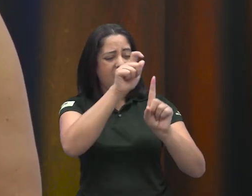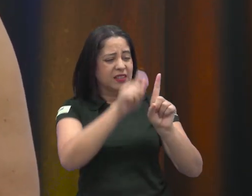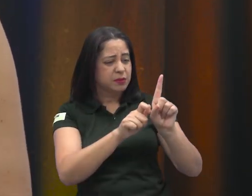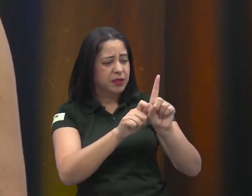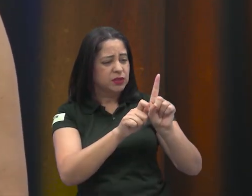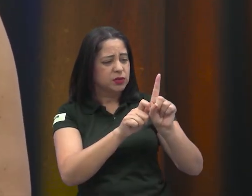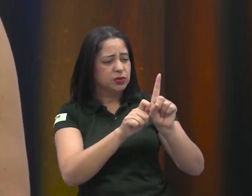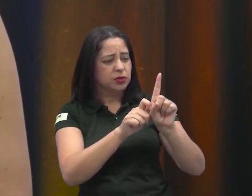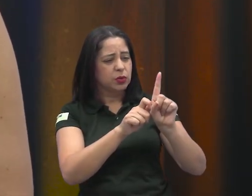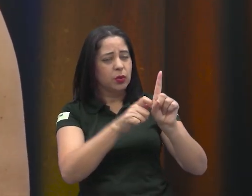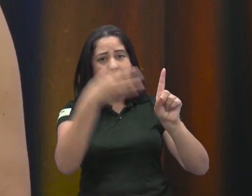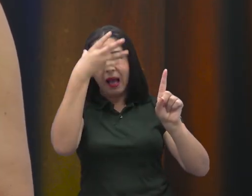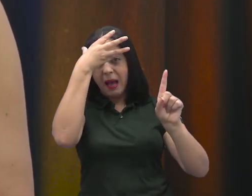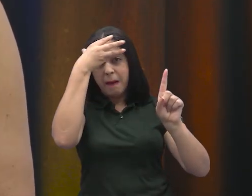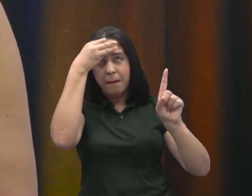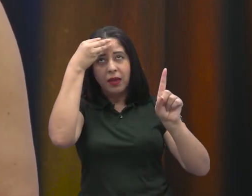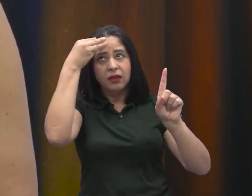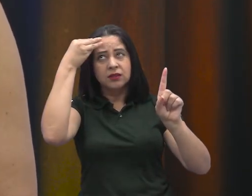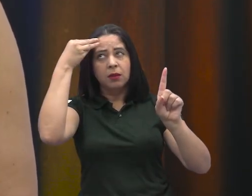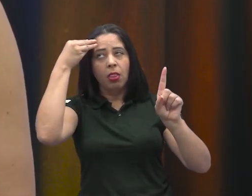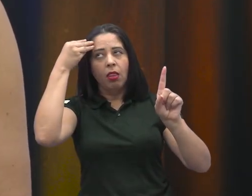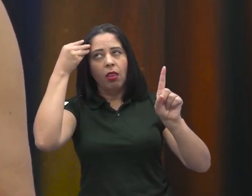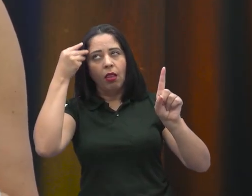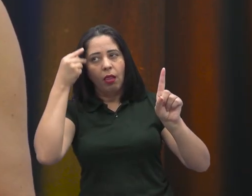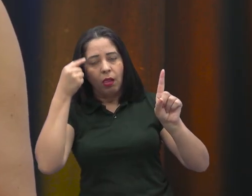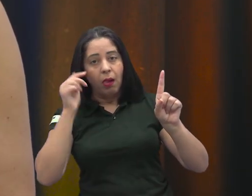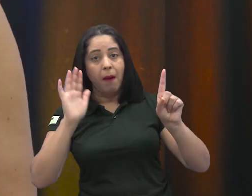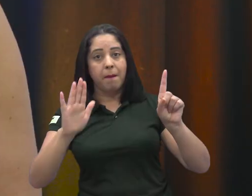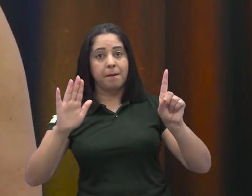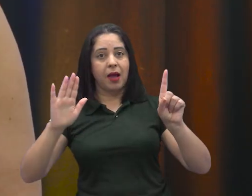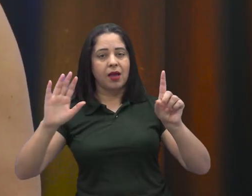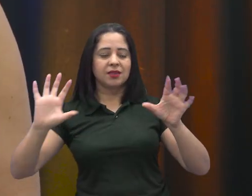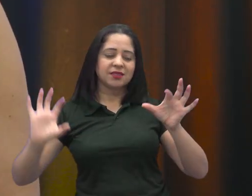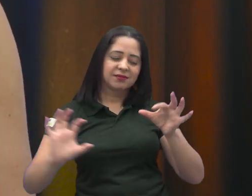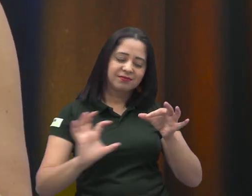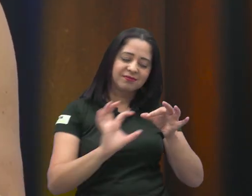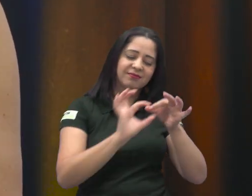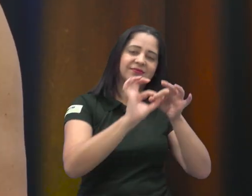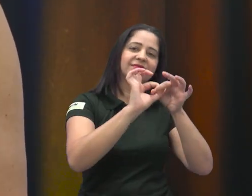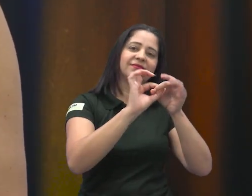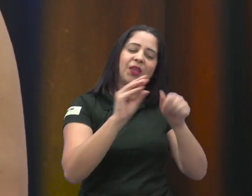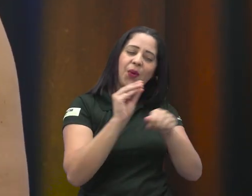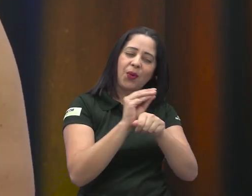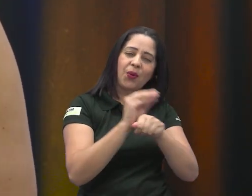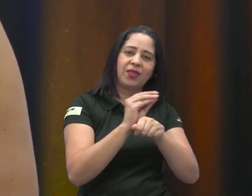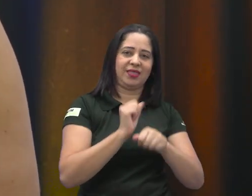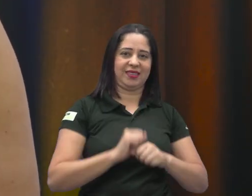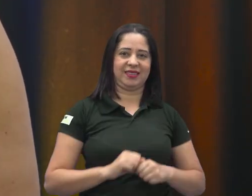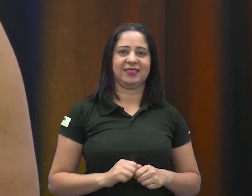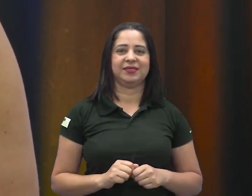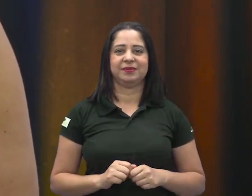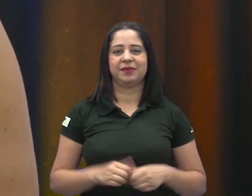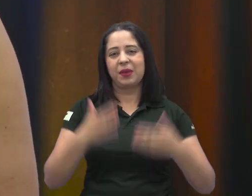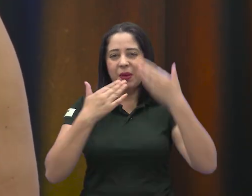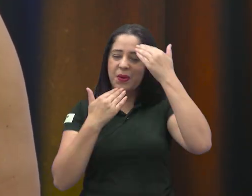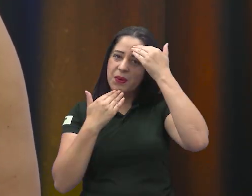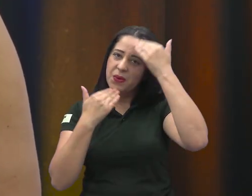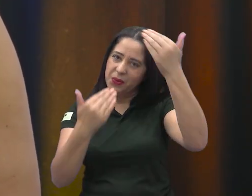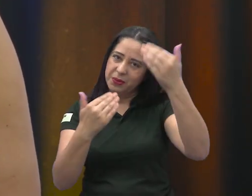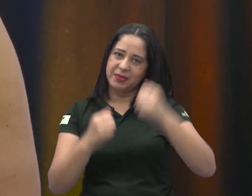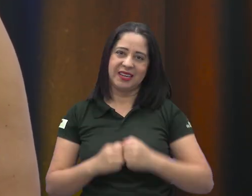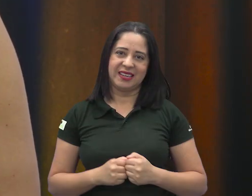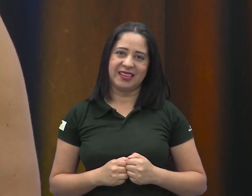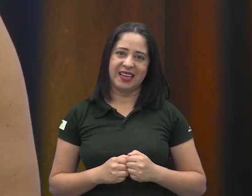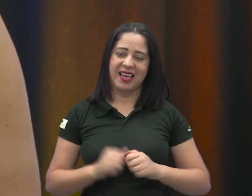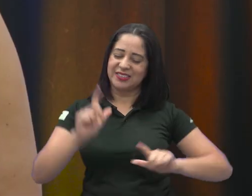as palavras se perdem. A verdadeira inspiração está em cultivar o vínculo que persiste além da lembrança. Muito